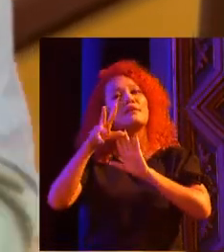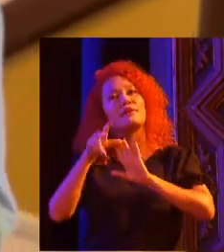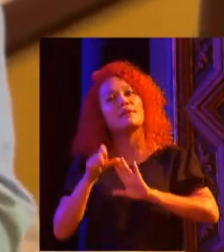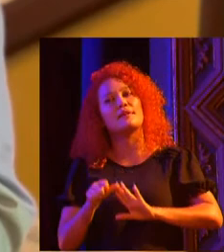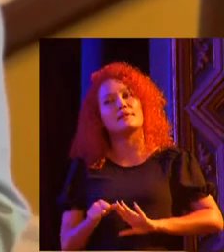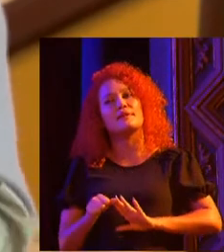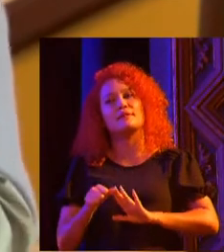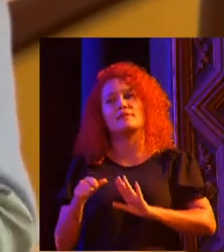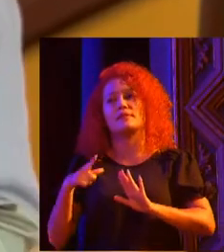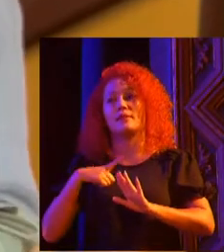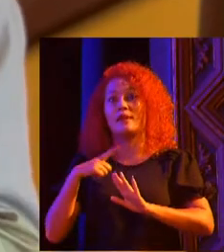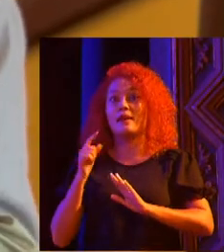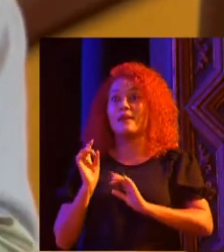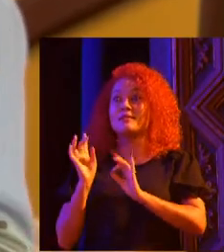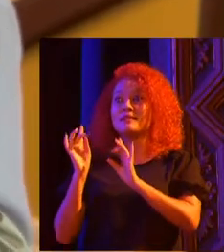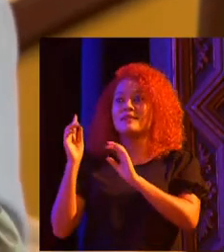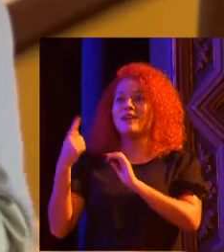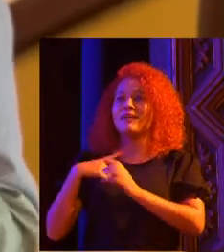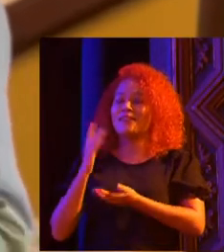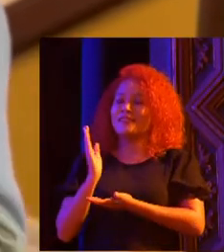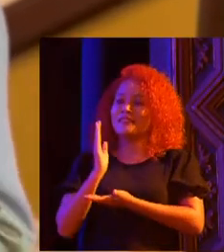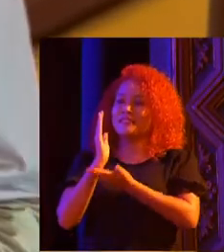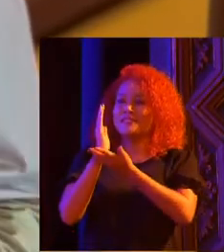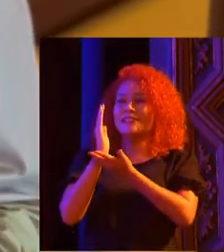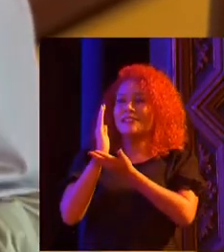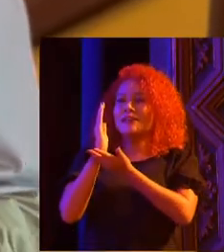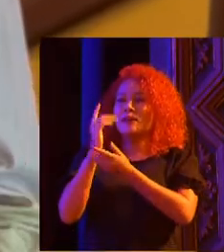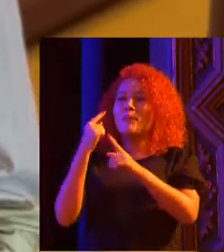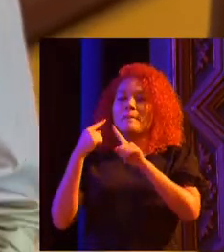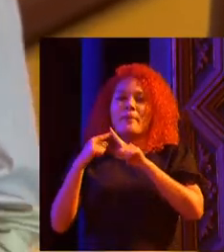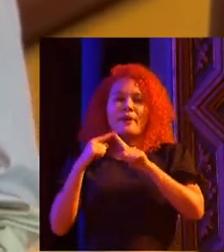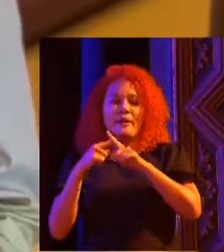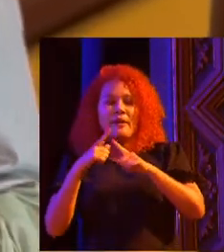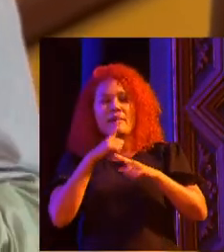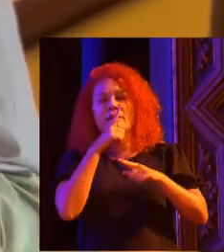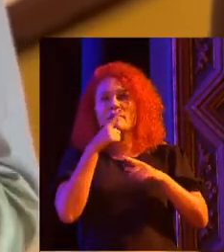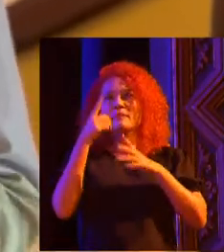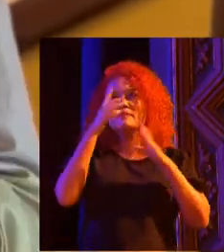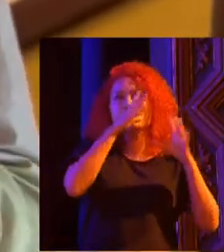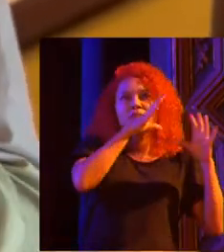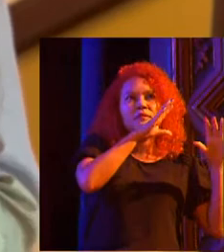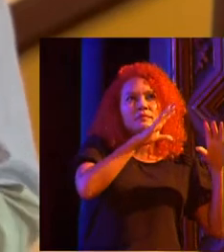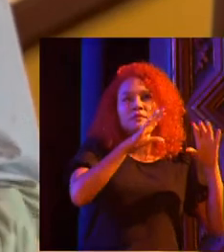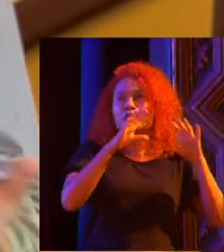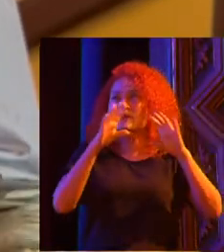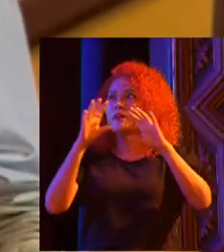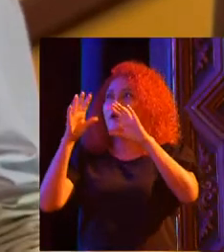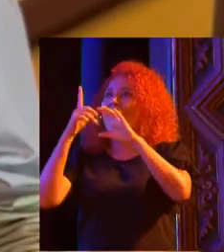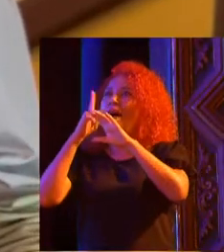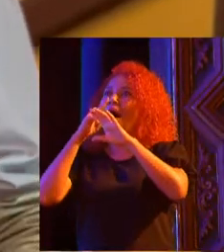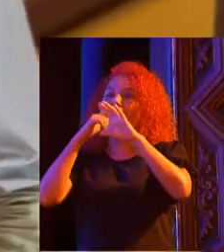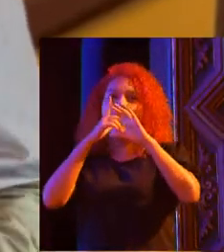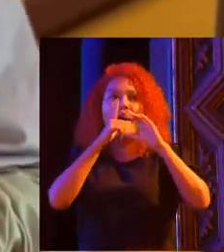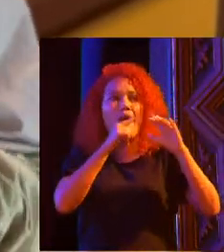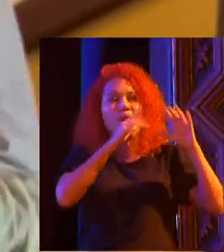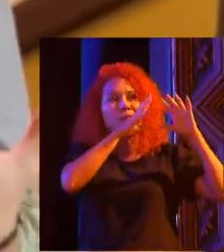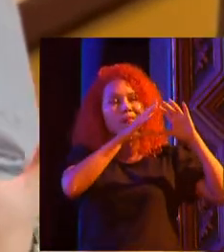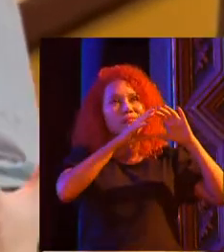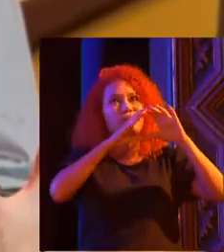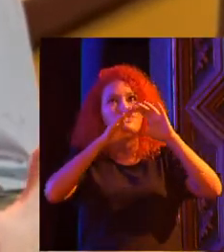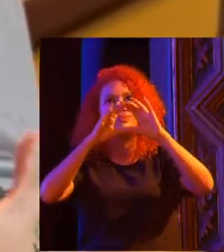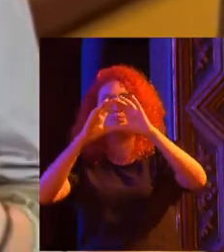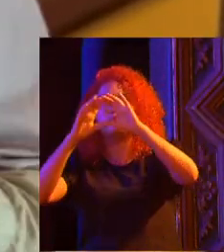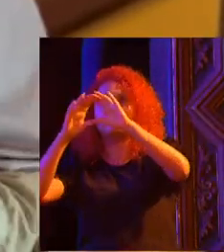E tem um ponto bem especial que é o nosso troféu, que é inspirado nos rios voadores que levam não só essa umidade da